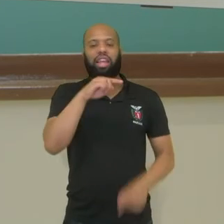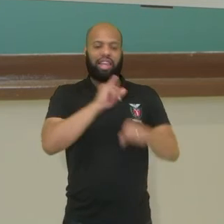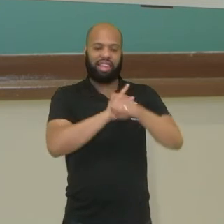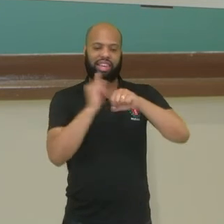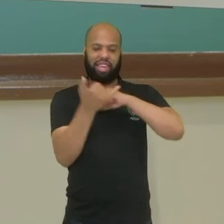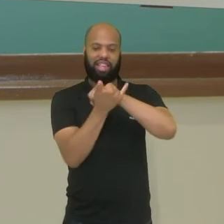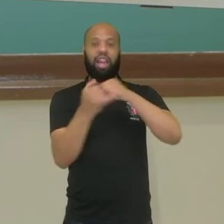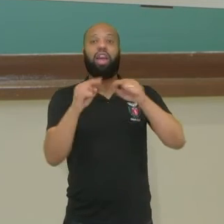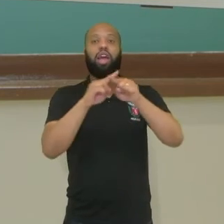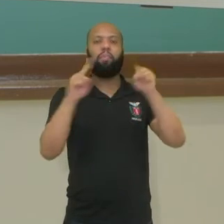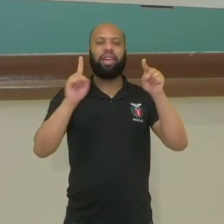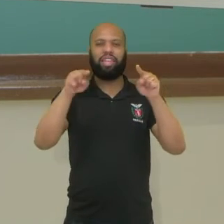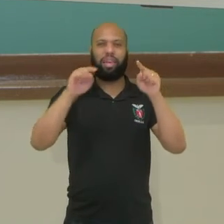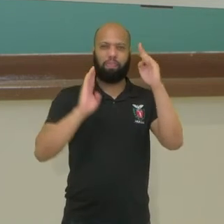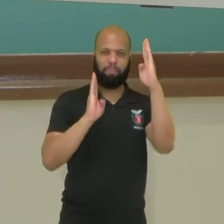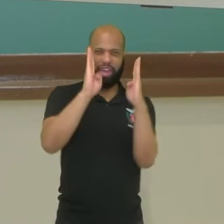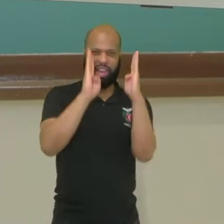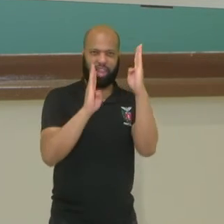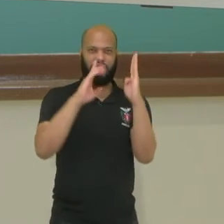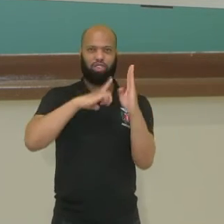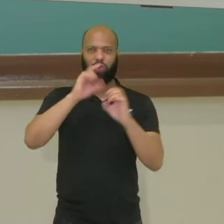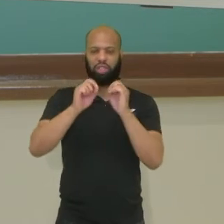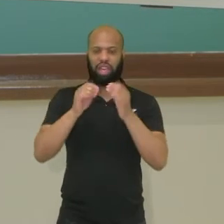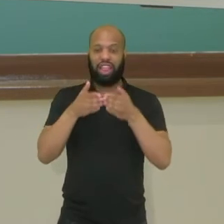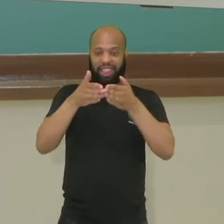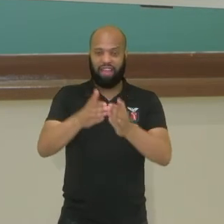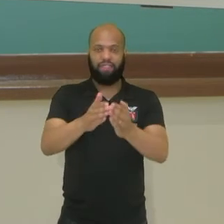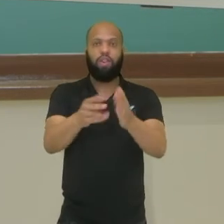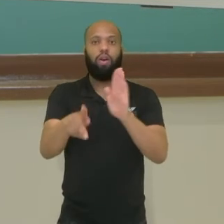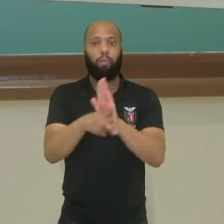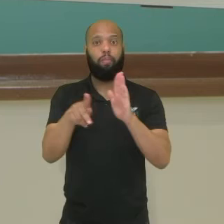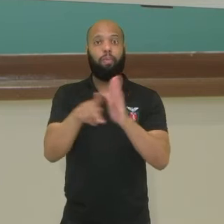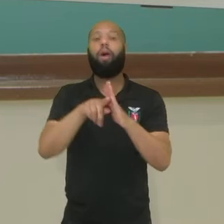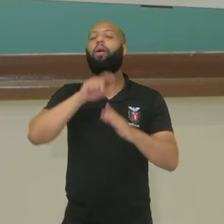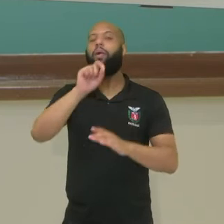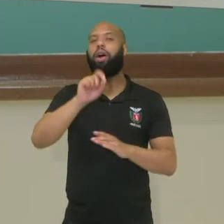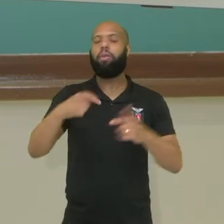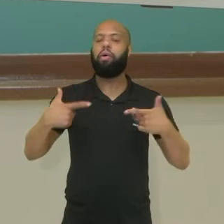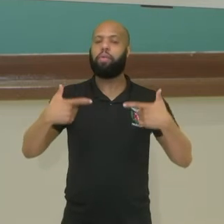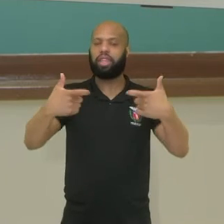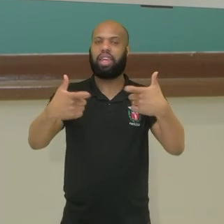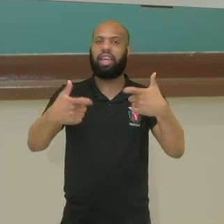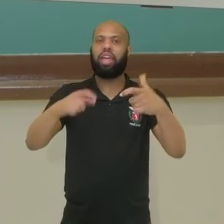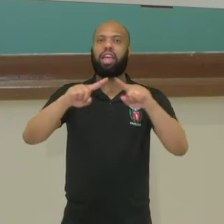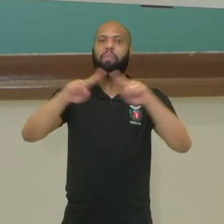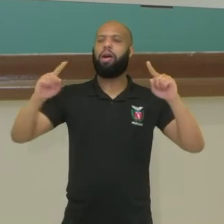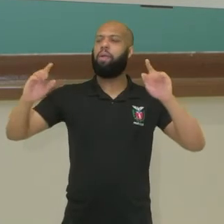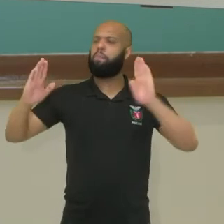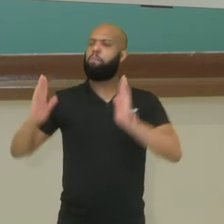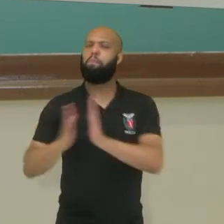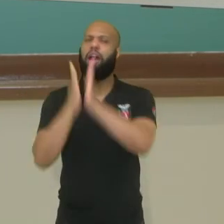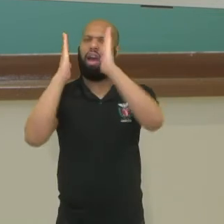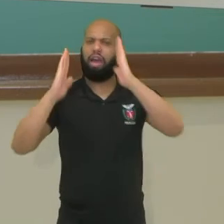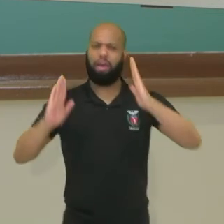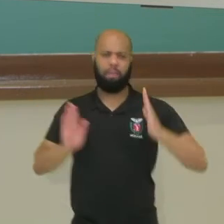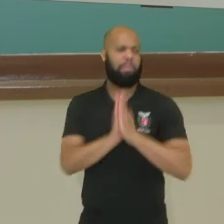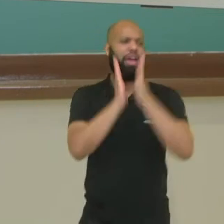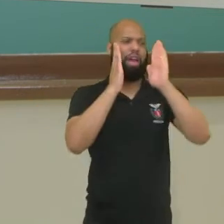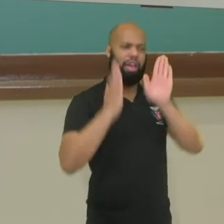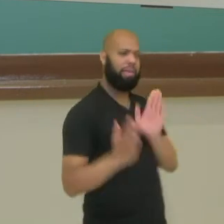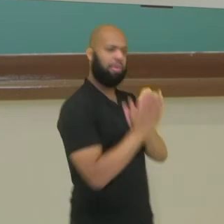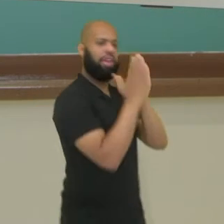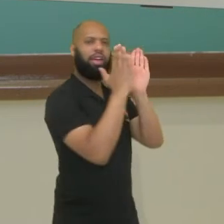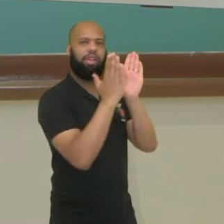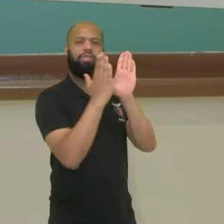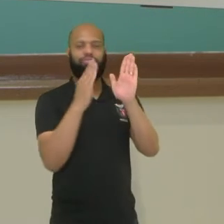excelente marinha, né, uma marinha mercante, uma marinha de guerra. E ela não vai, né, envolver-se em batalhas em terra com